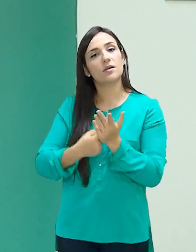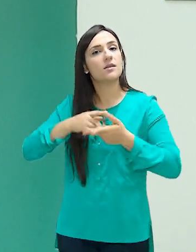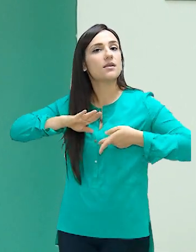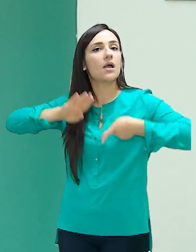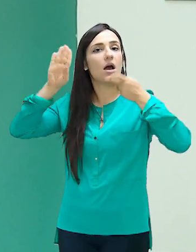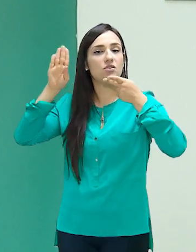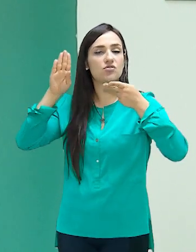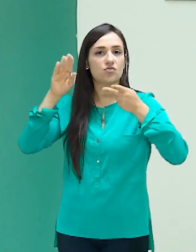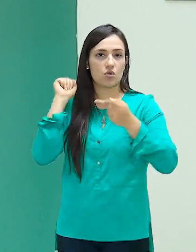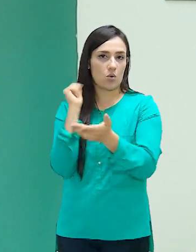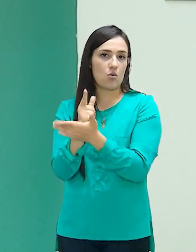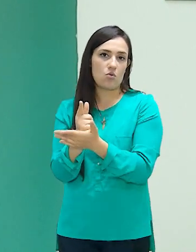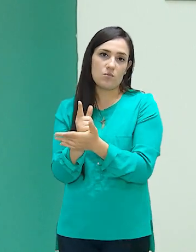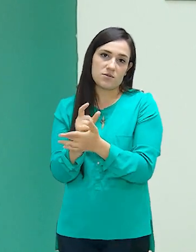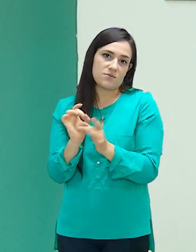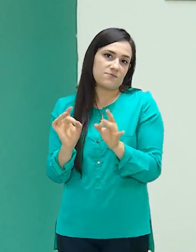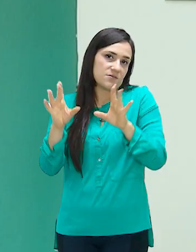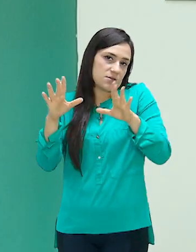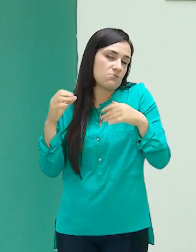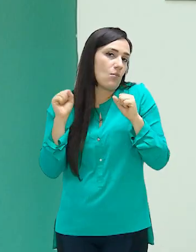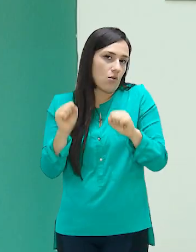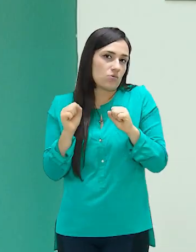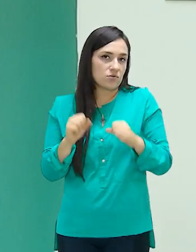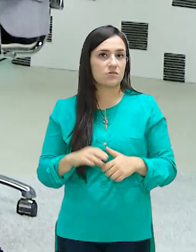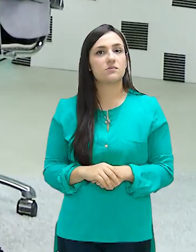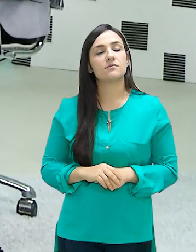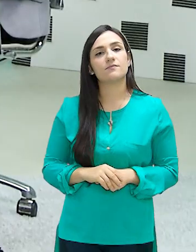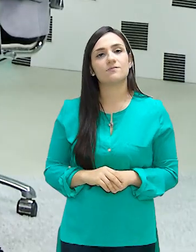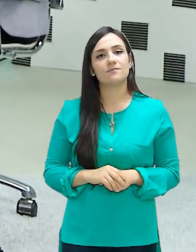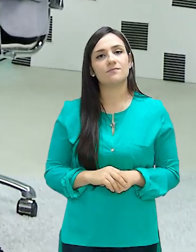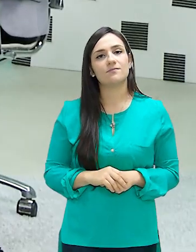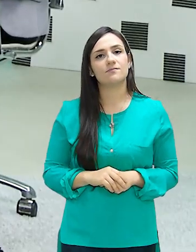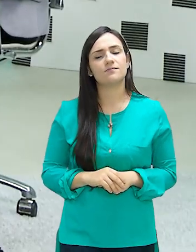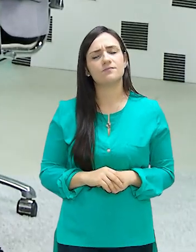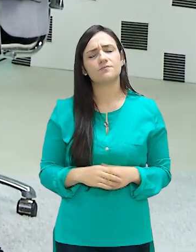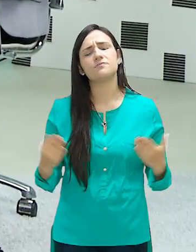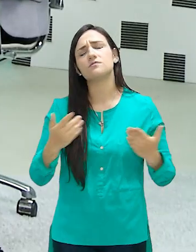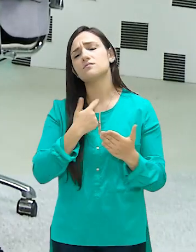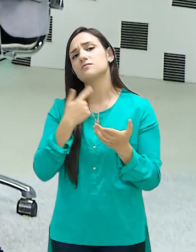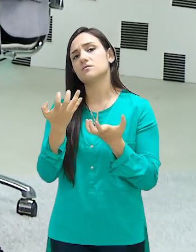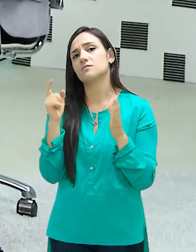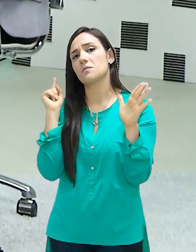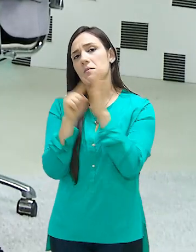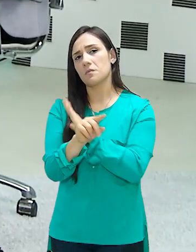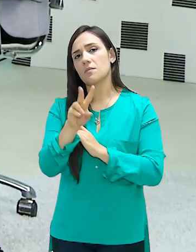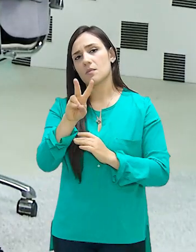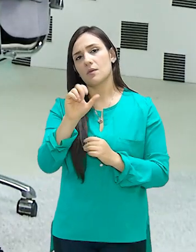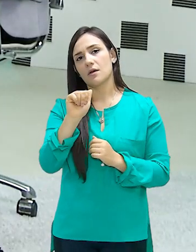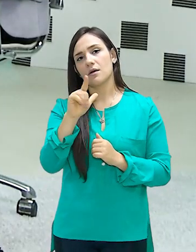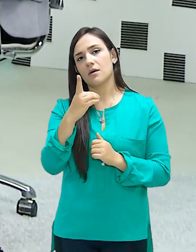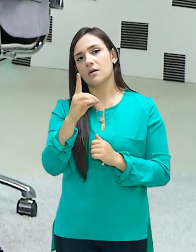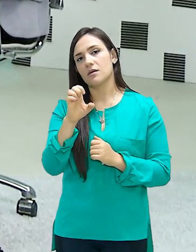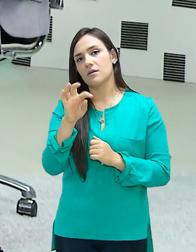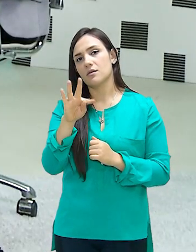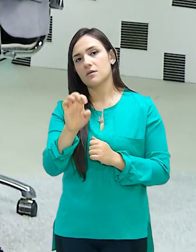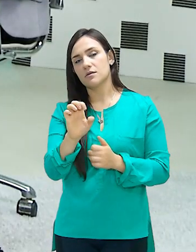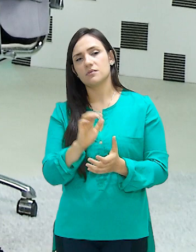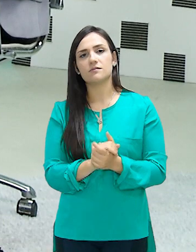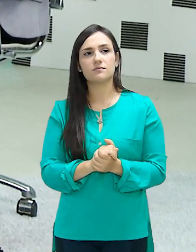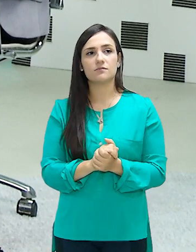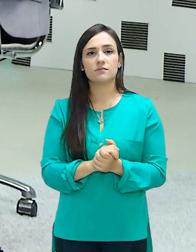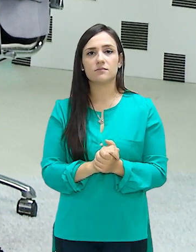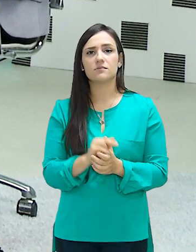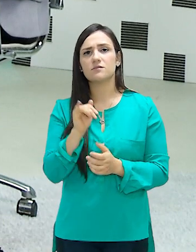em seguida, já fazer a transmissão para o comprador. Doutora Valnete, e a pessoa endividada,